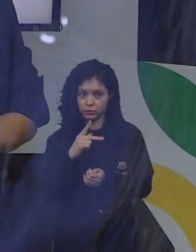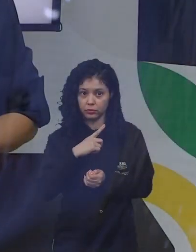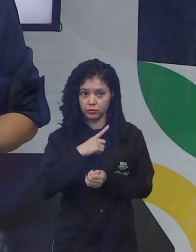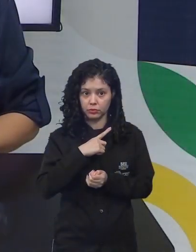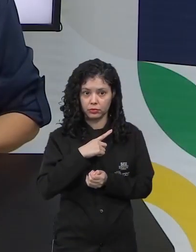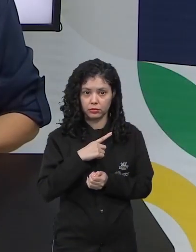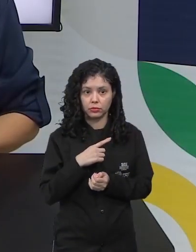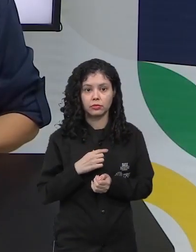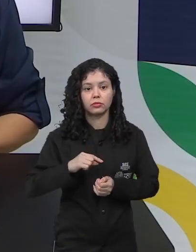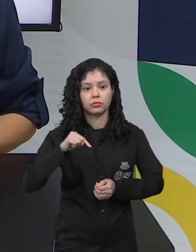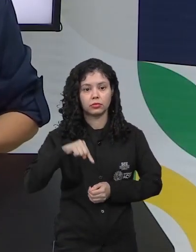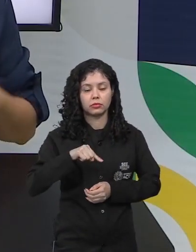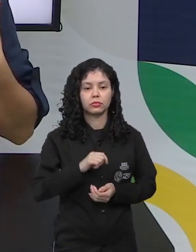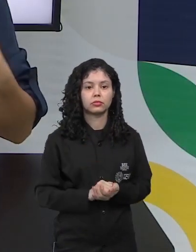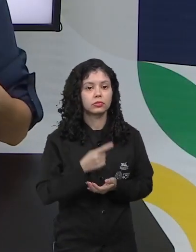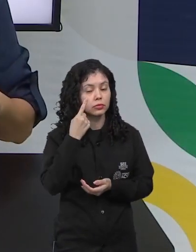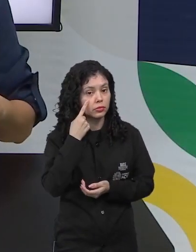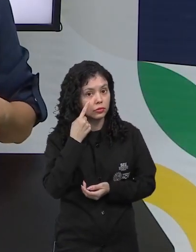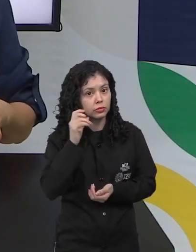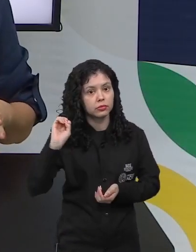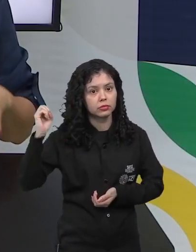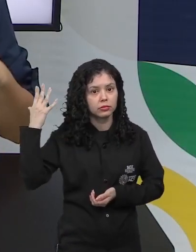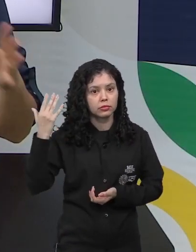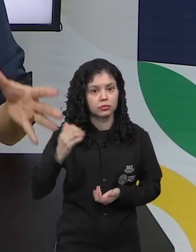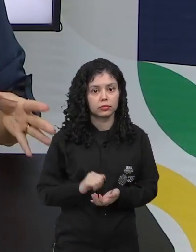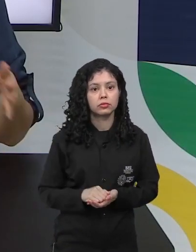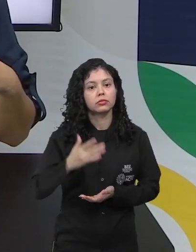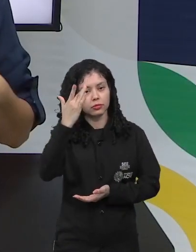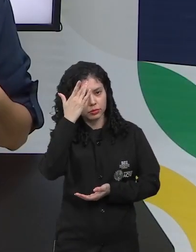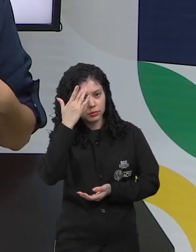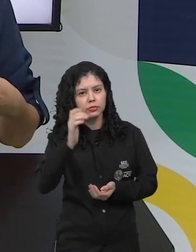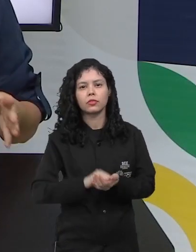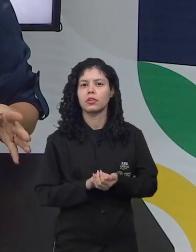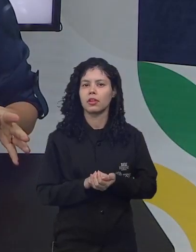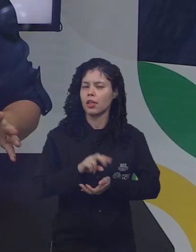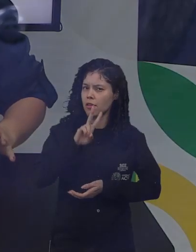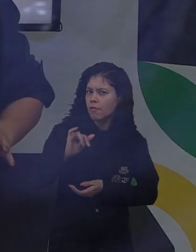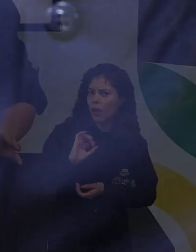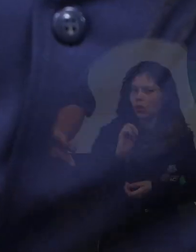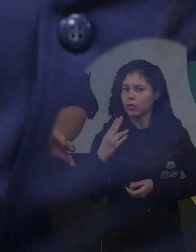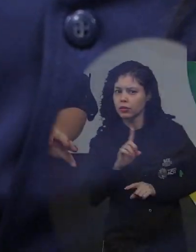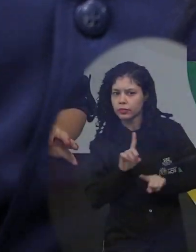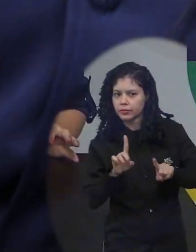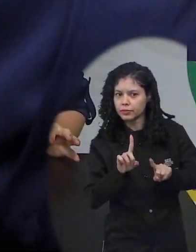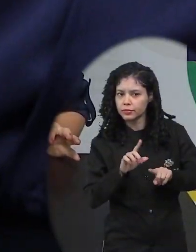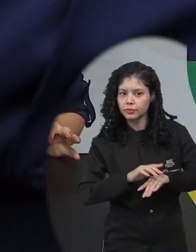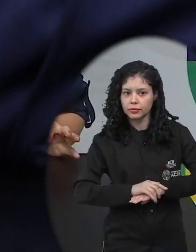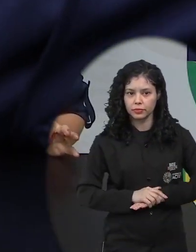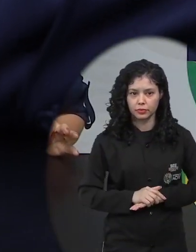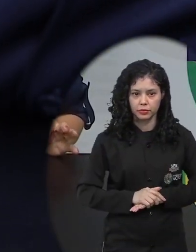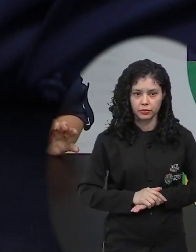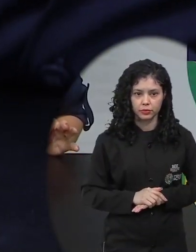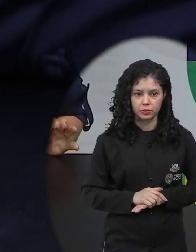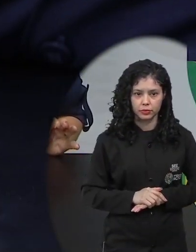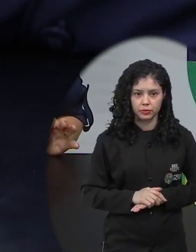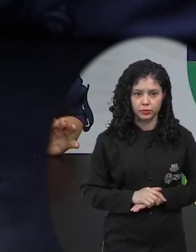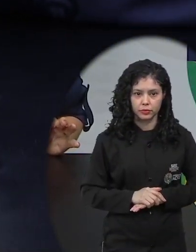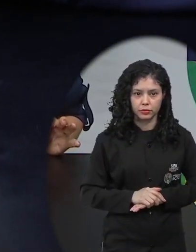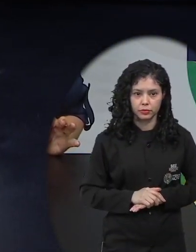vai afundar aqui e vamos ver o que vai acontecer. Vocês acham que vai molhar ou não vai molhar esse papel? Vamos